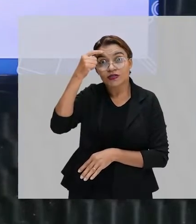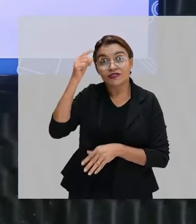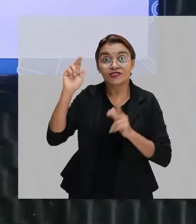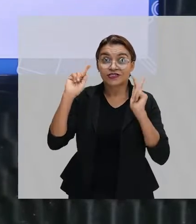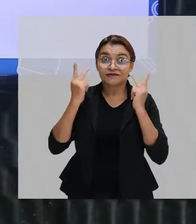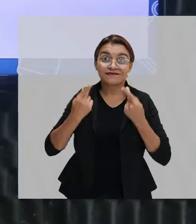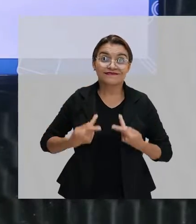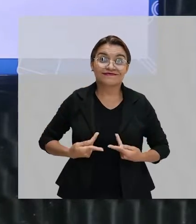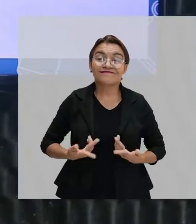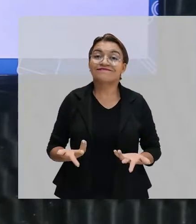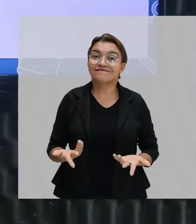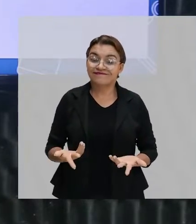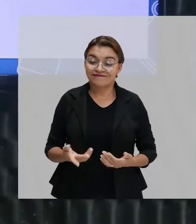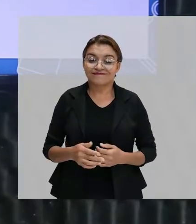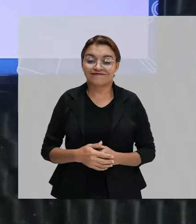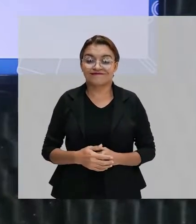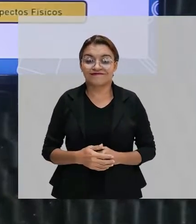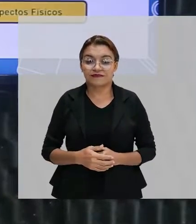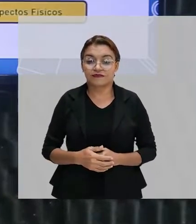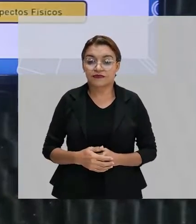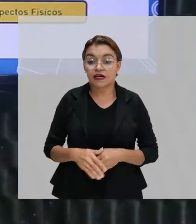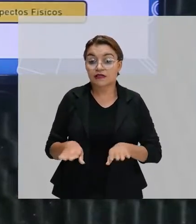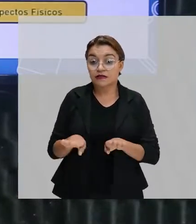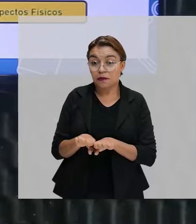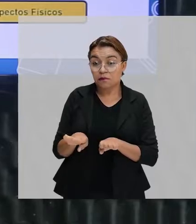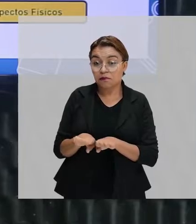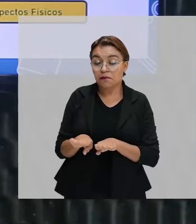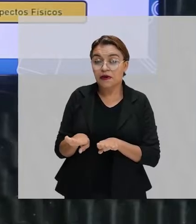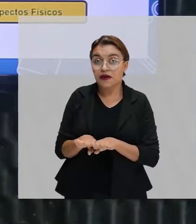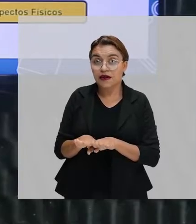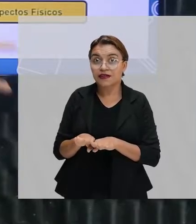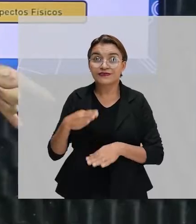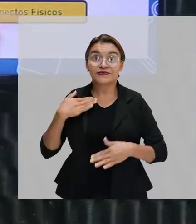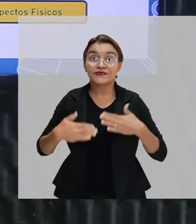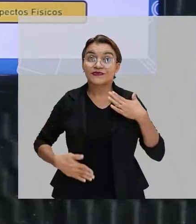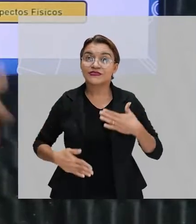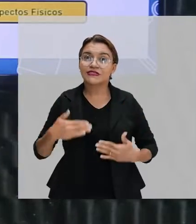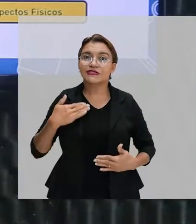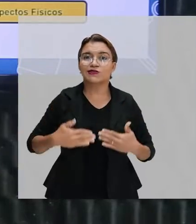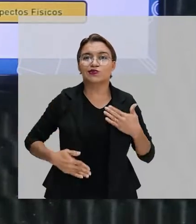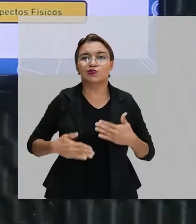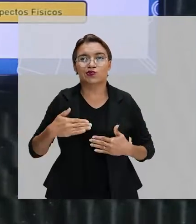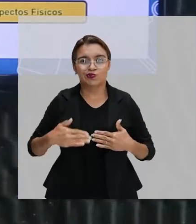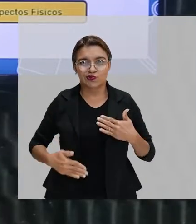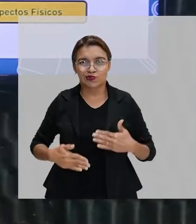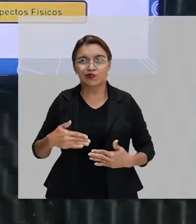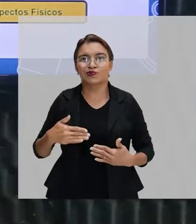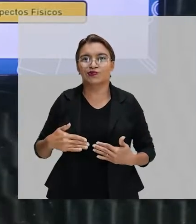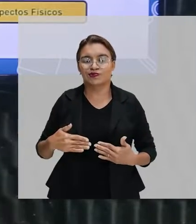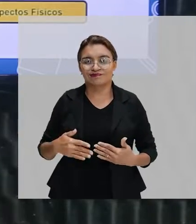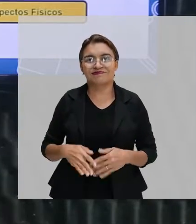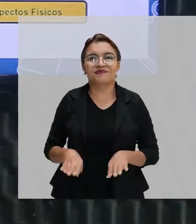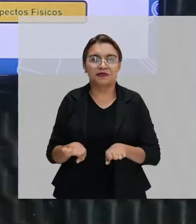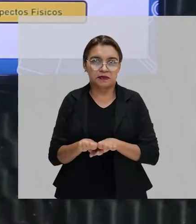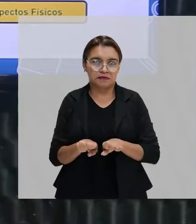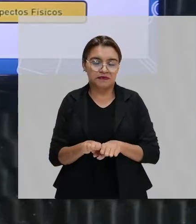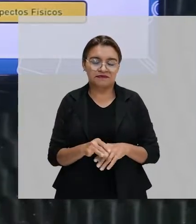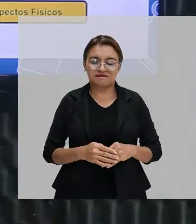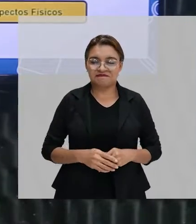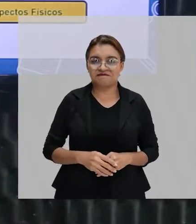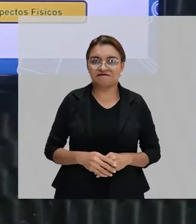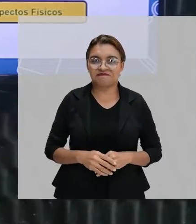do indivíduo a educação física ela trabalha os aspectos físicos do indivíduo